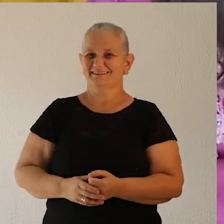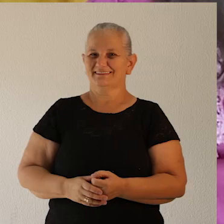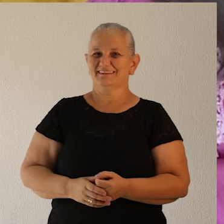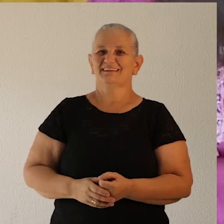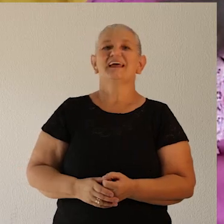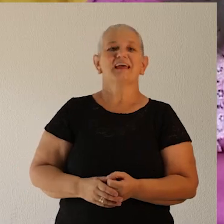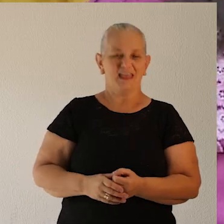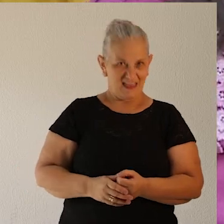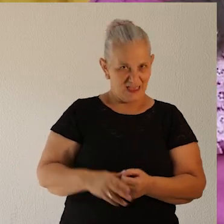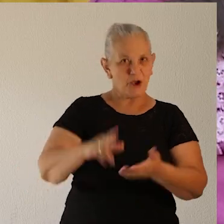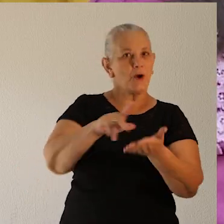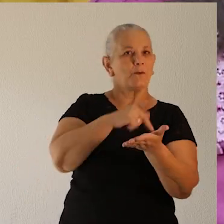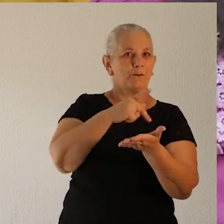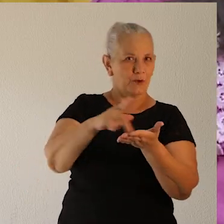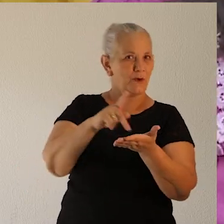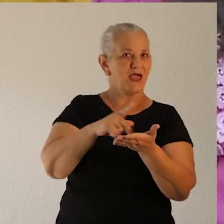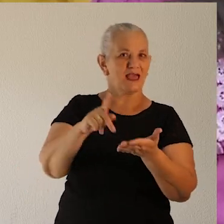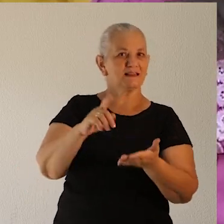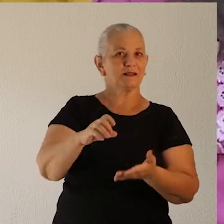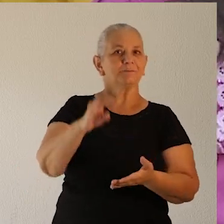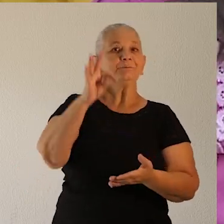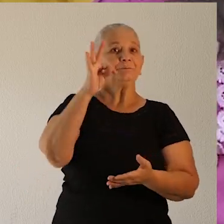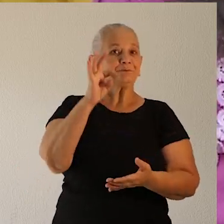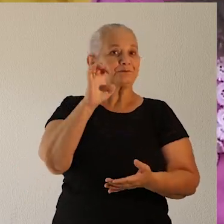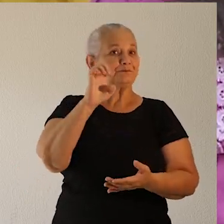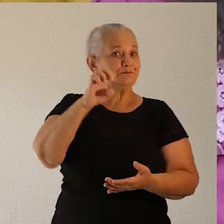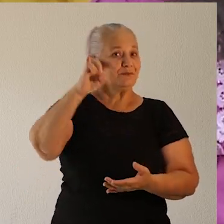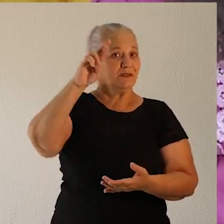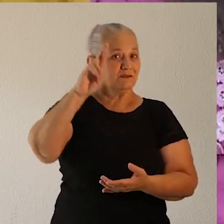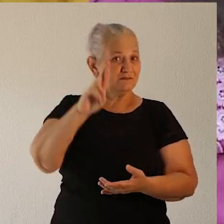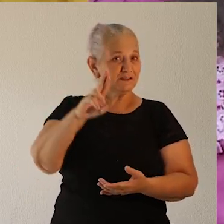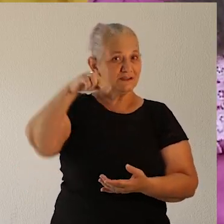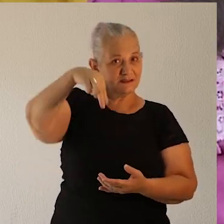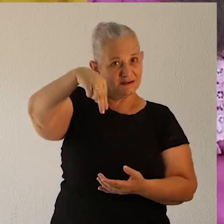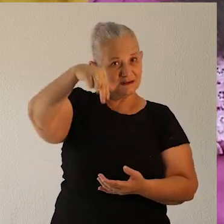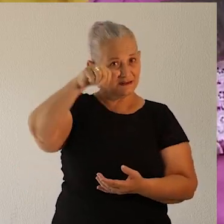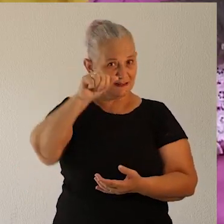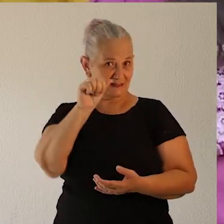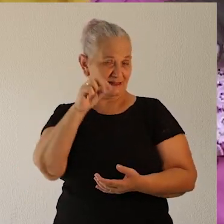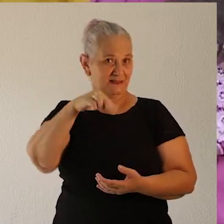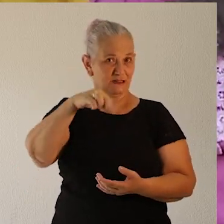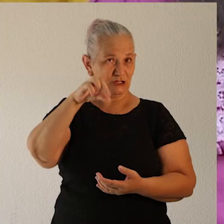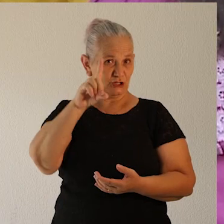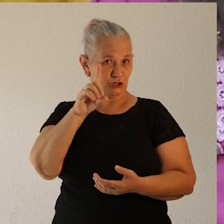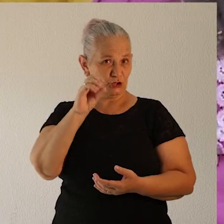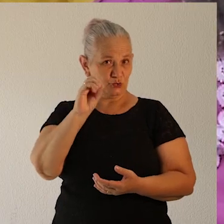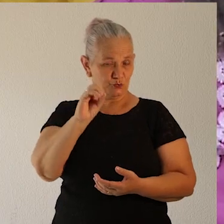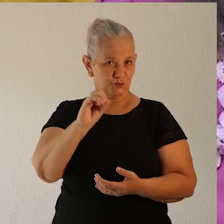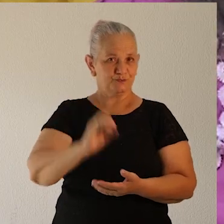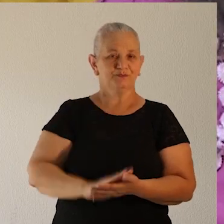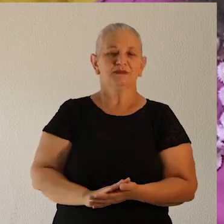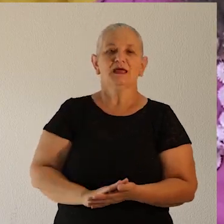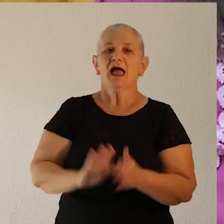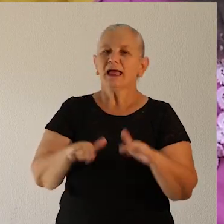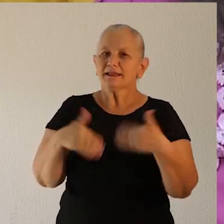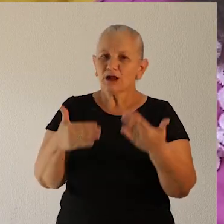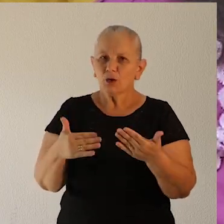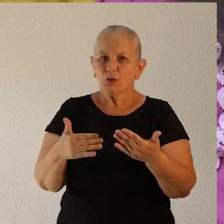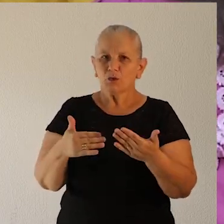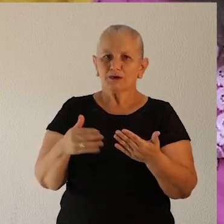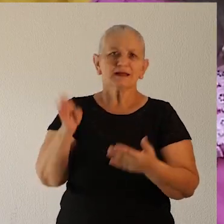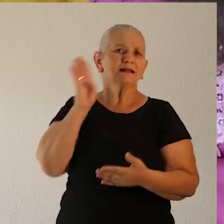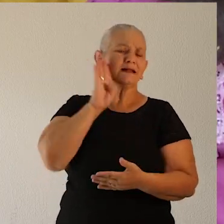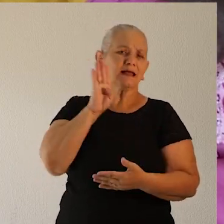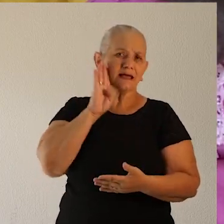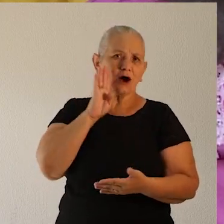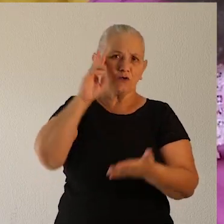Fernando Pessoa. Vocês viram como ficou legal? Quando estamos lendo ou quando estamos ouvindo? Porque você viu juntarmos